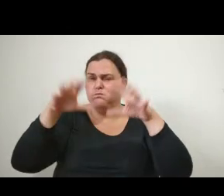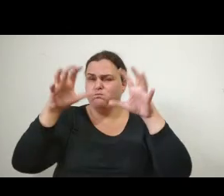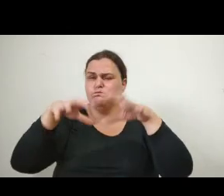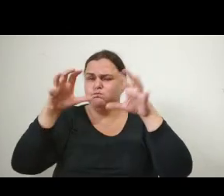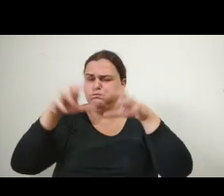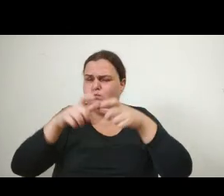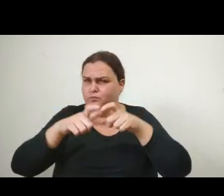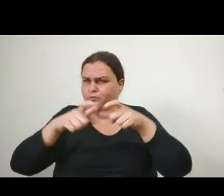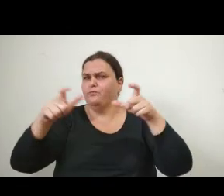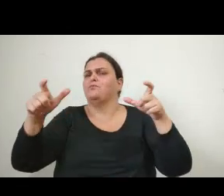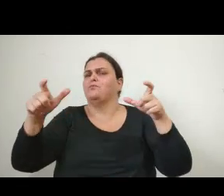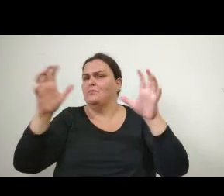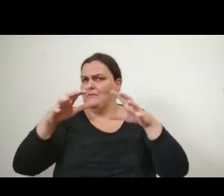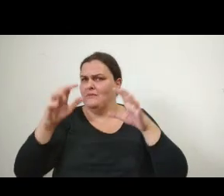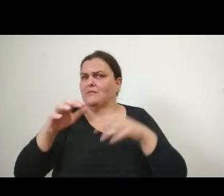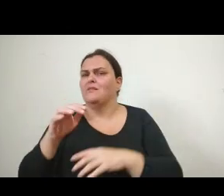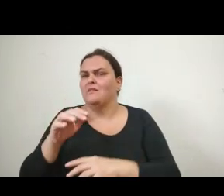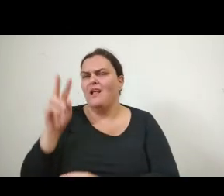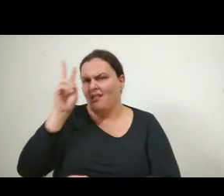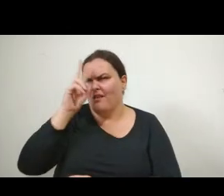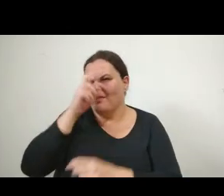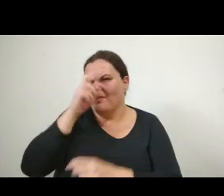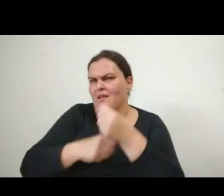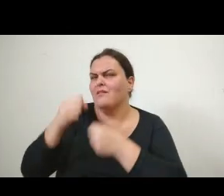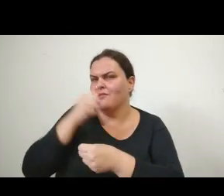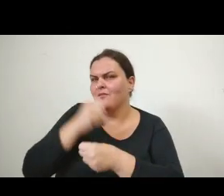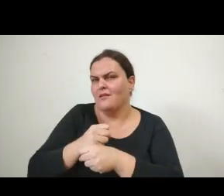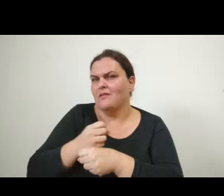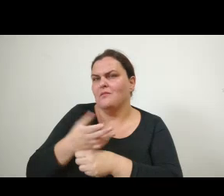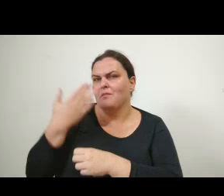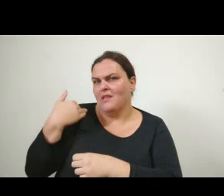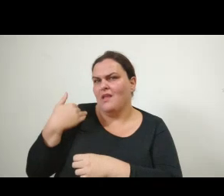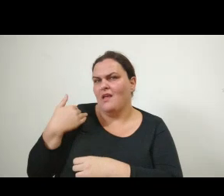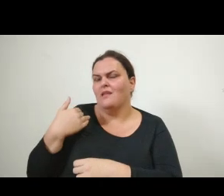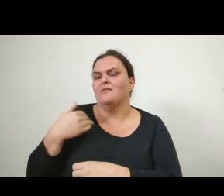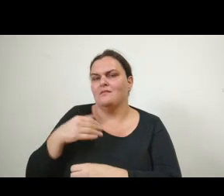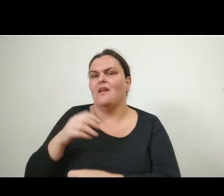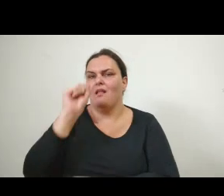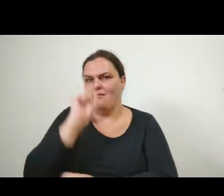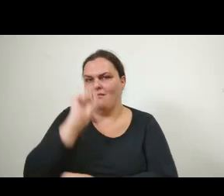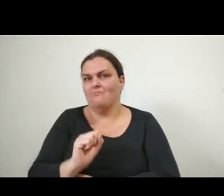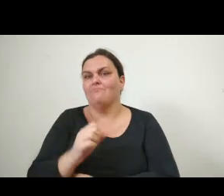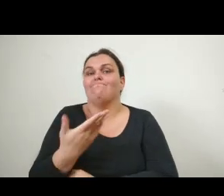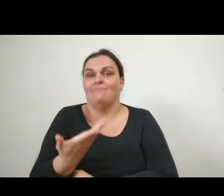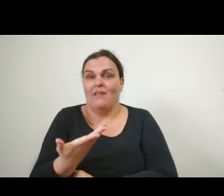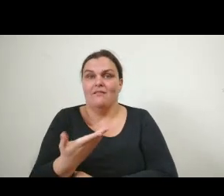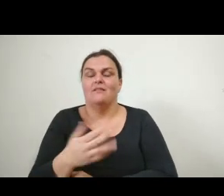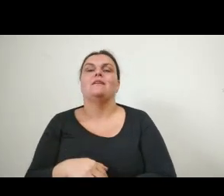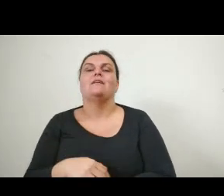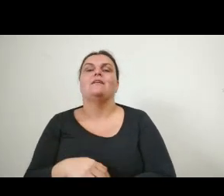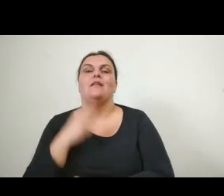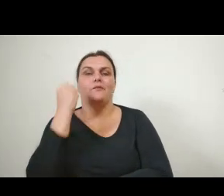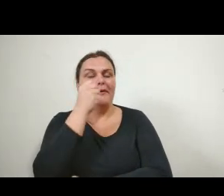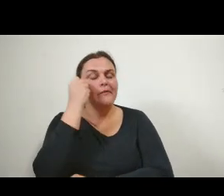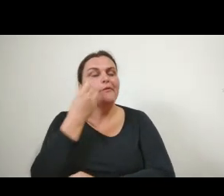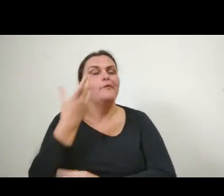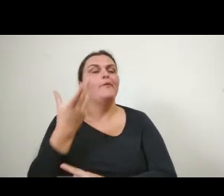né? Grandes volumes de água, grandes alagamentos, grandes inundações, né? E todos